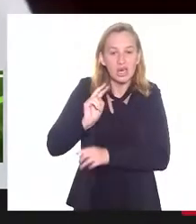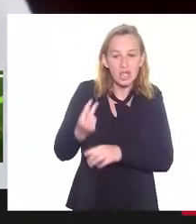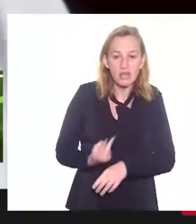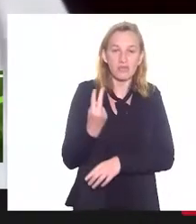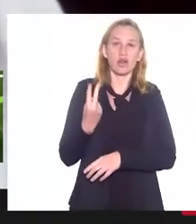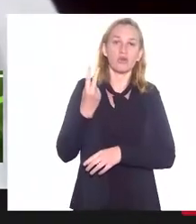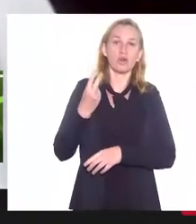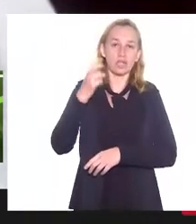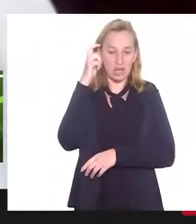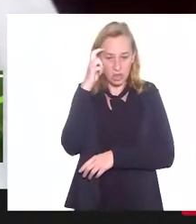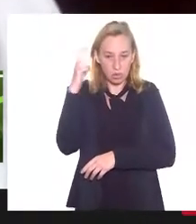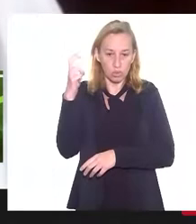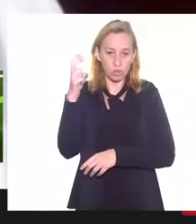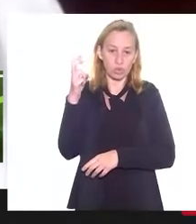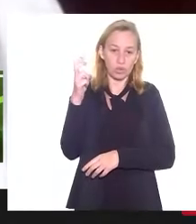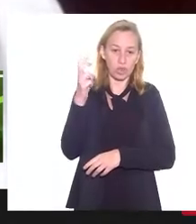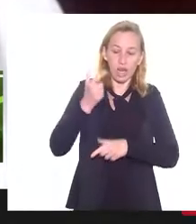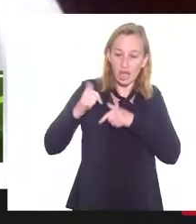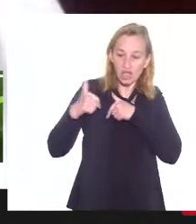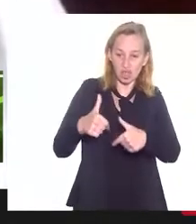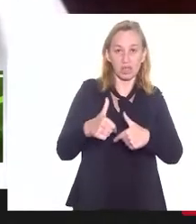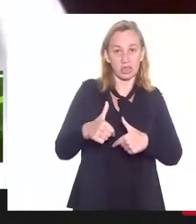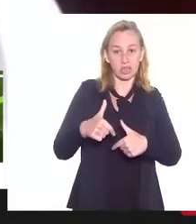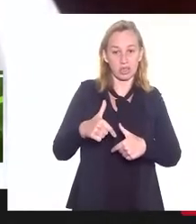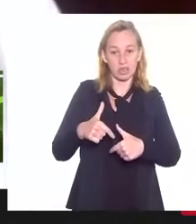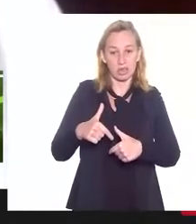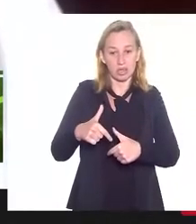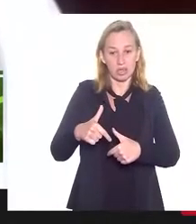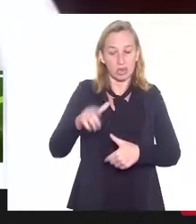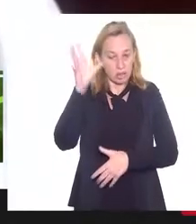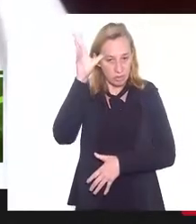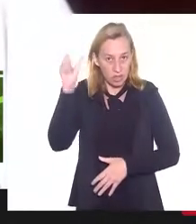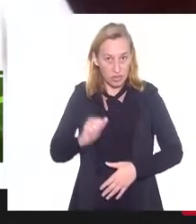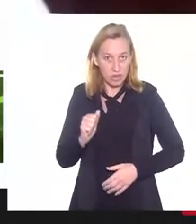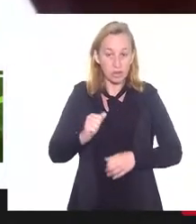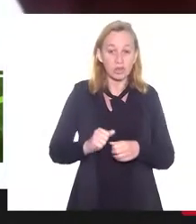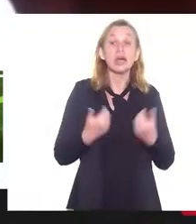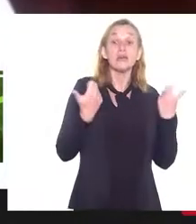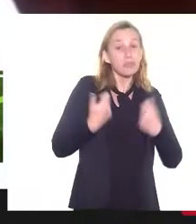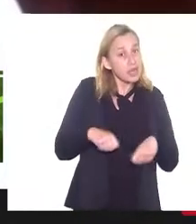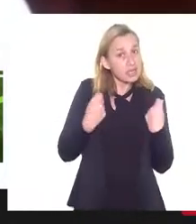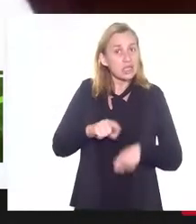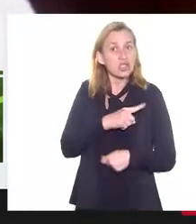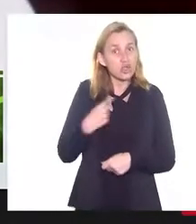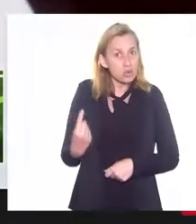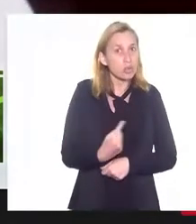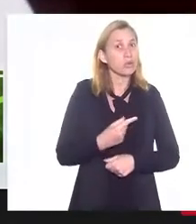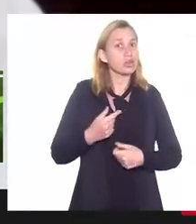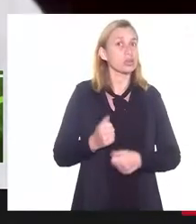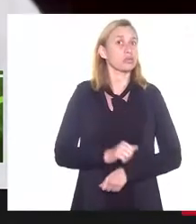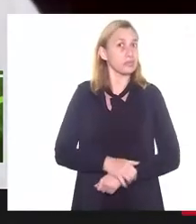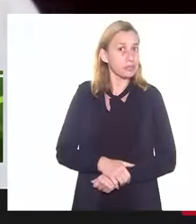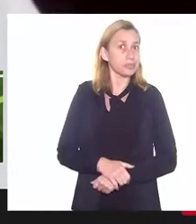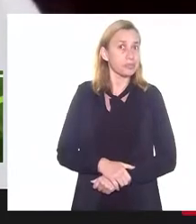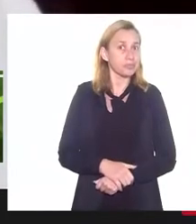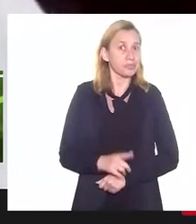as tradições culturais de matriz africana. Acho que é preciso que a gente tenha isso,